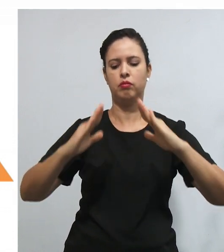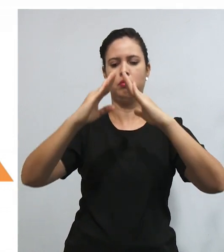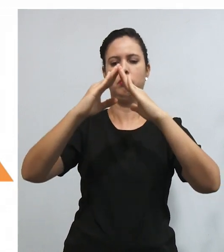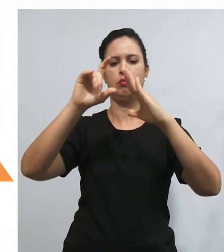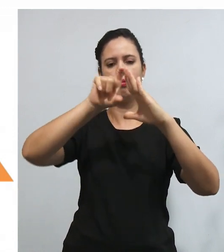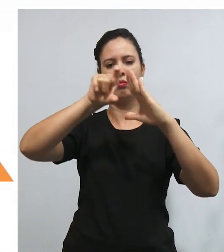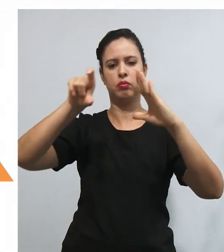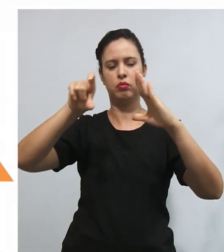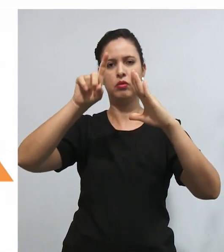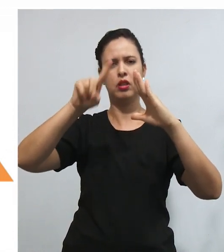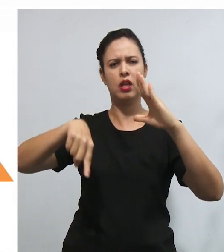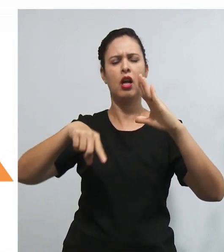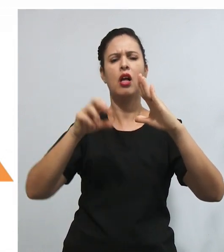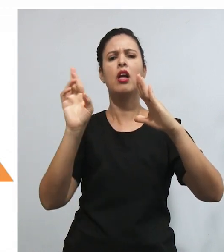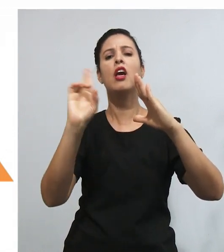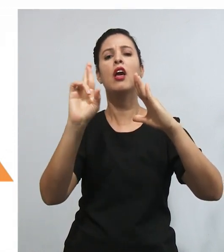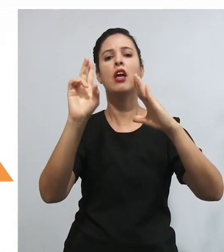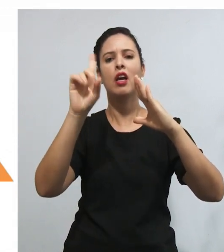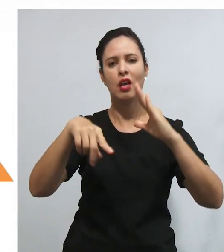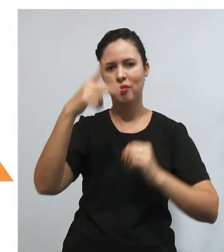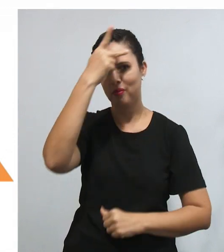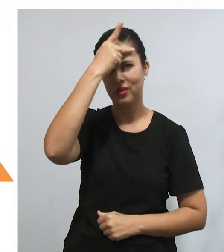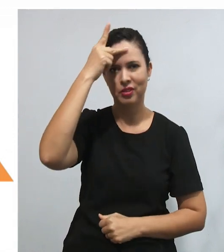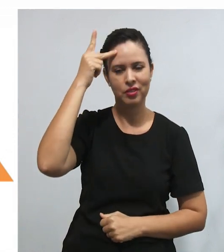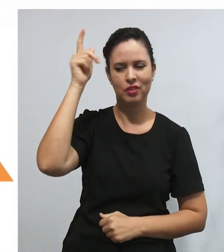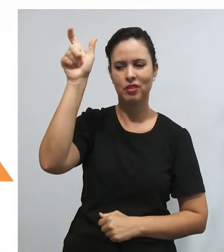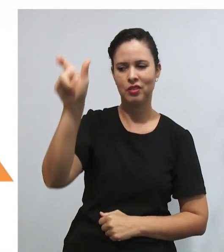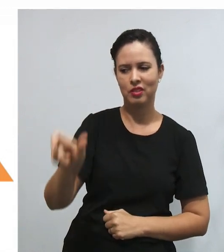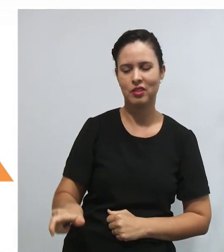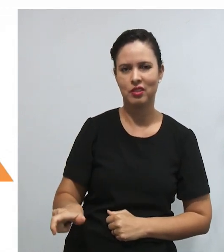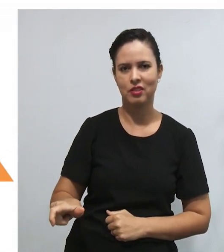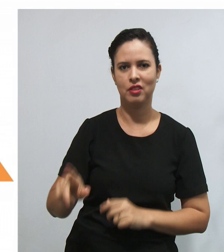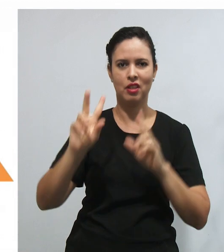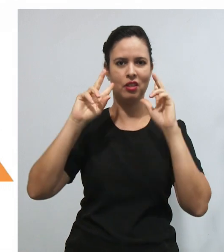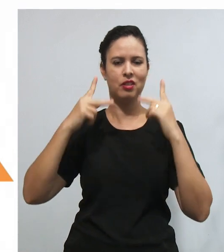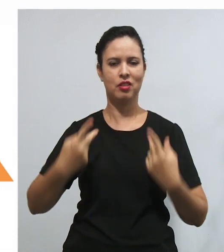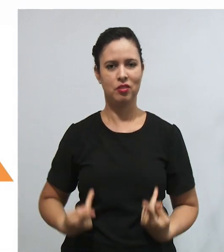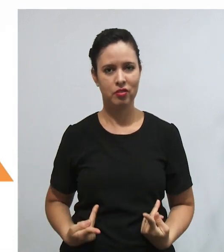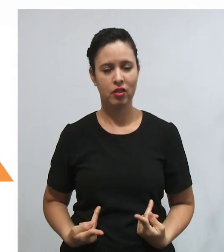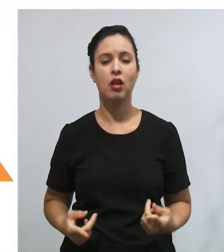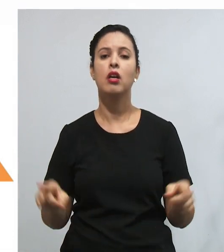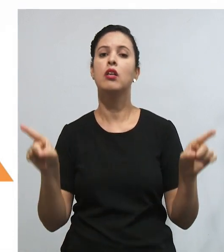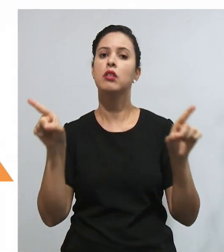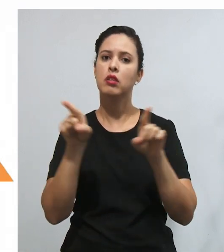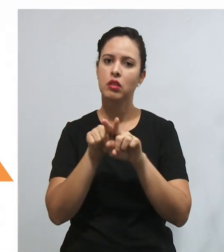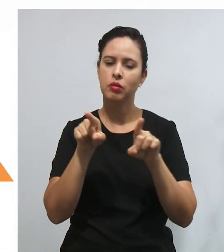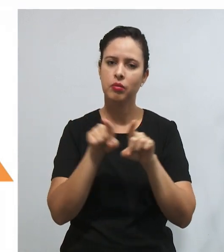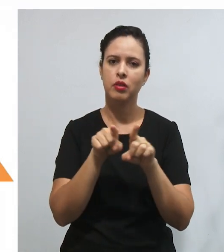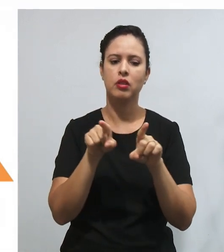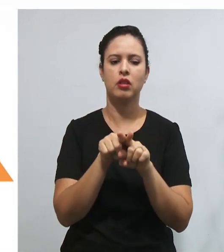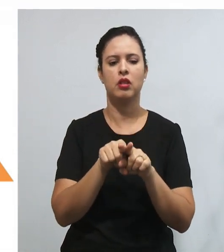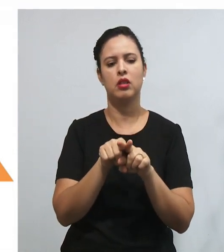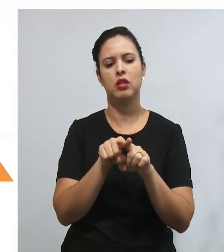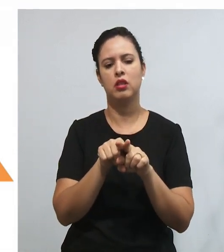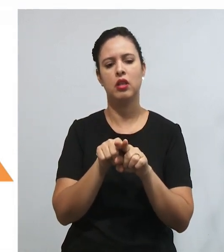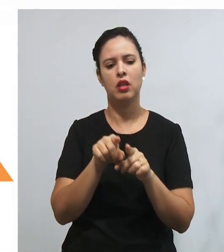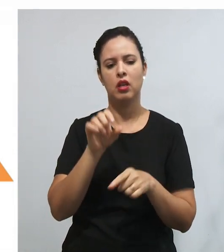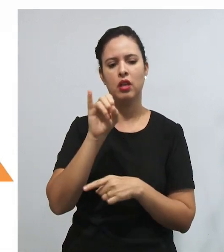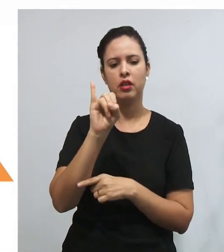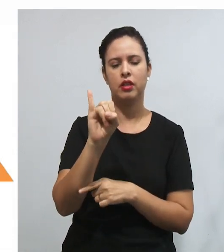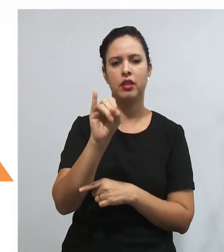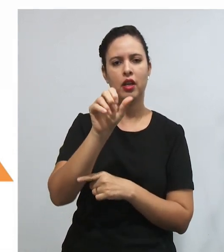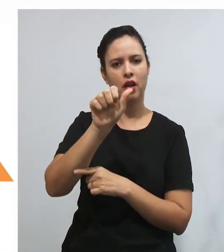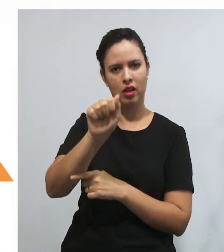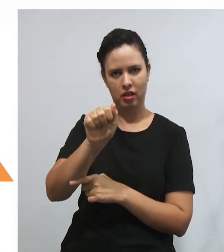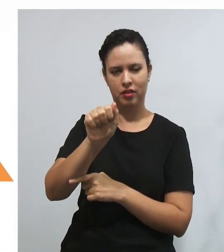para tomar as decisões e, mais recentemente, também a inteligência artificial. Então, digamos assim,